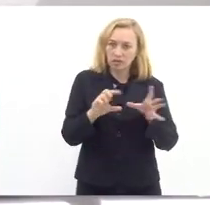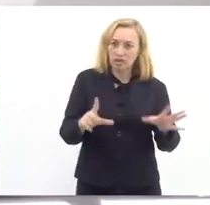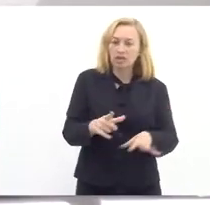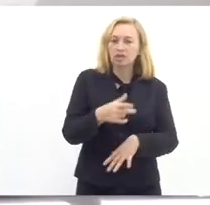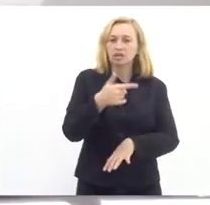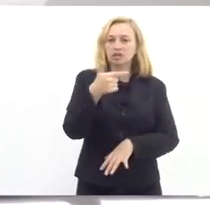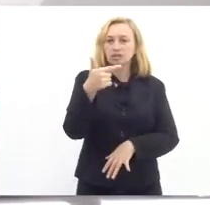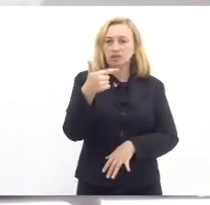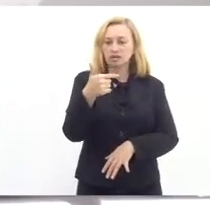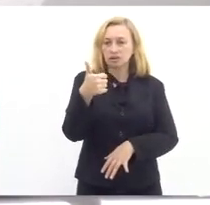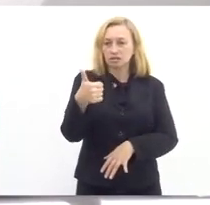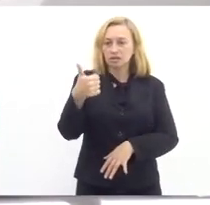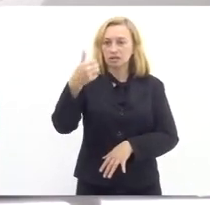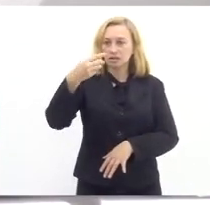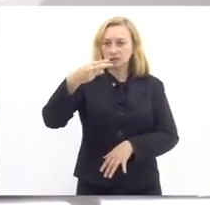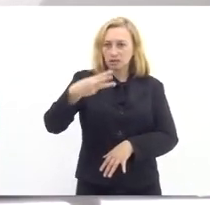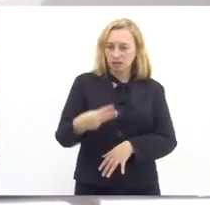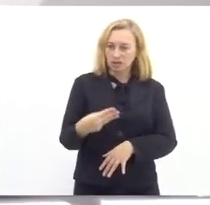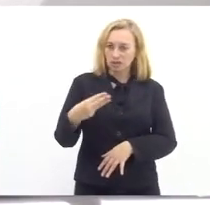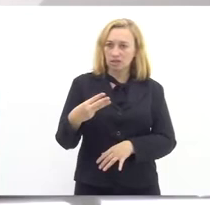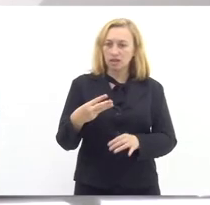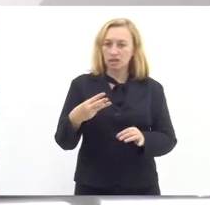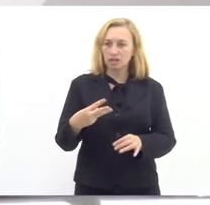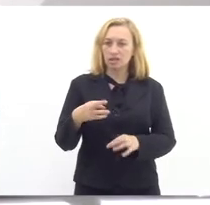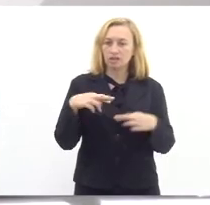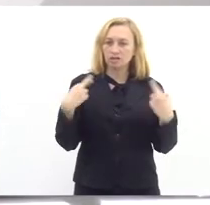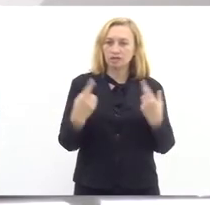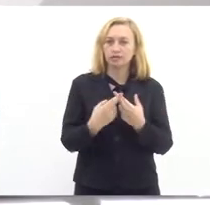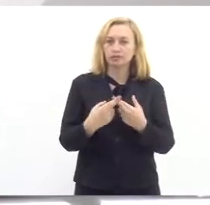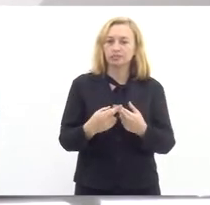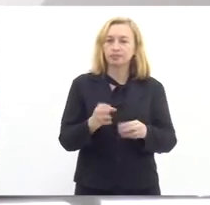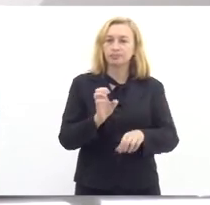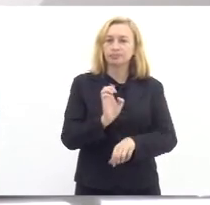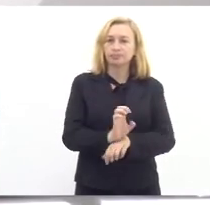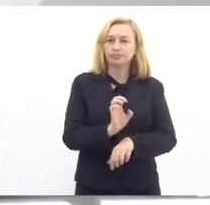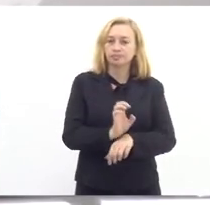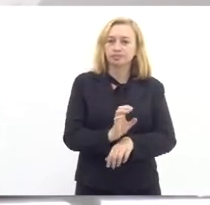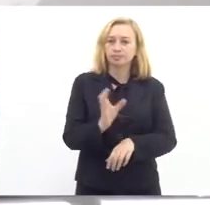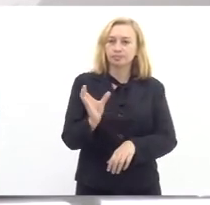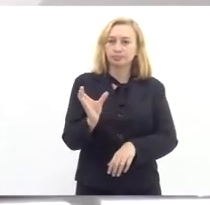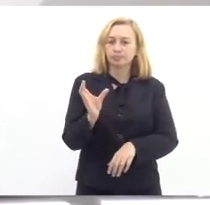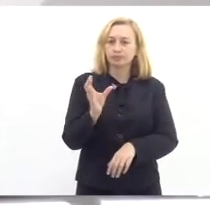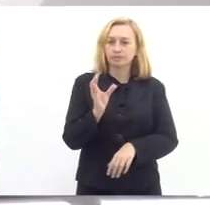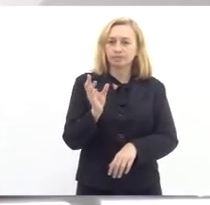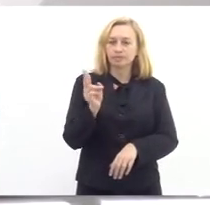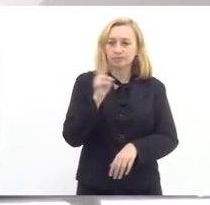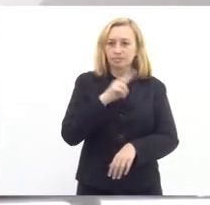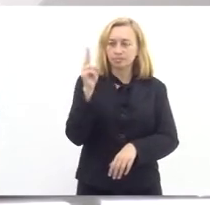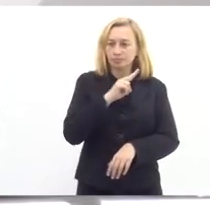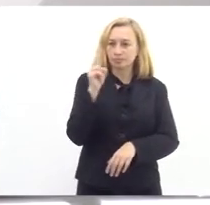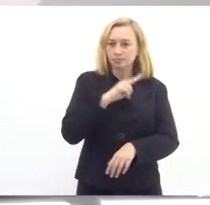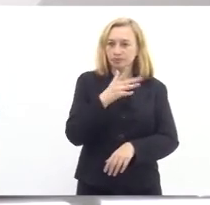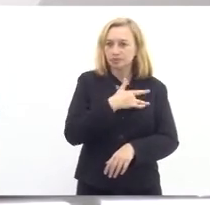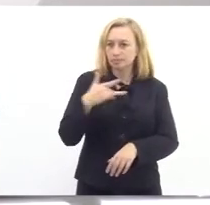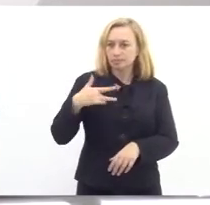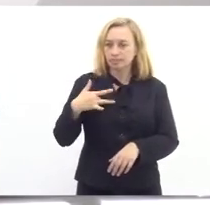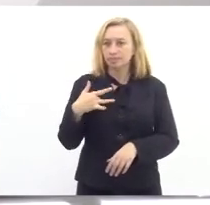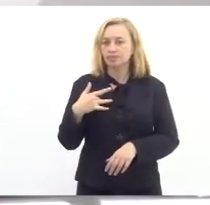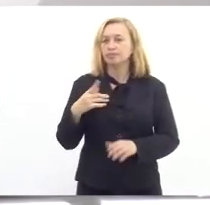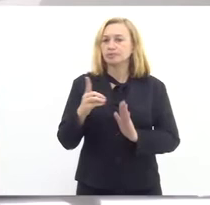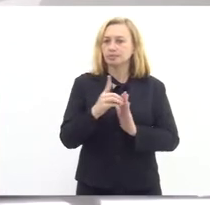reunião interna, considerando a decretação de estado de emergência em saúde, publicada em decreto